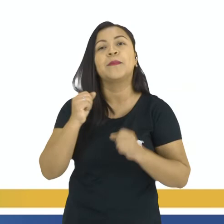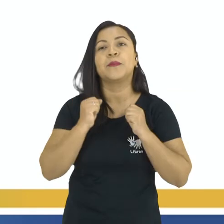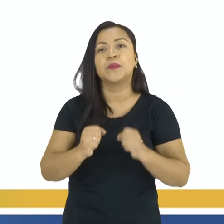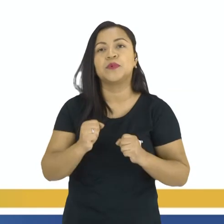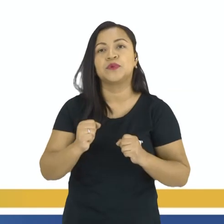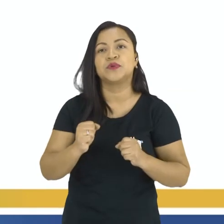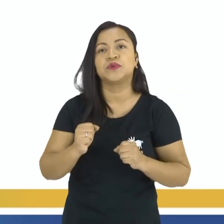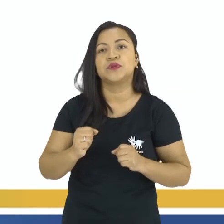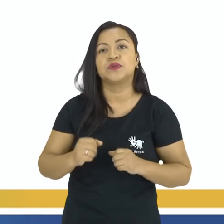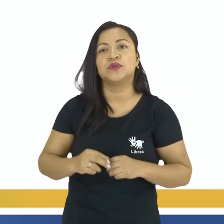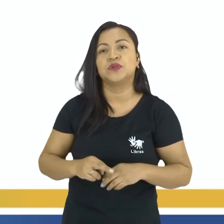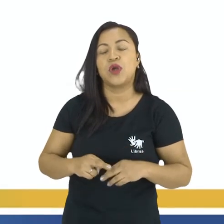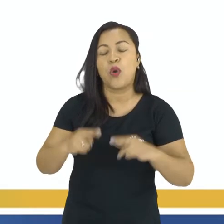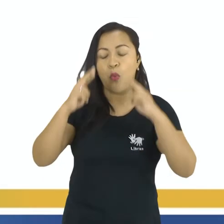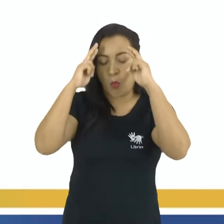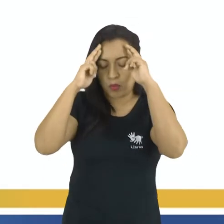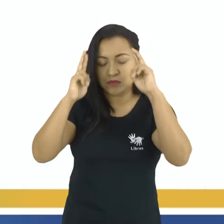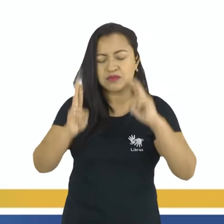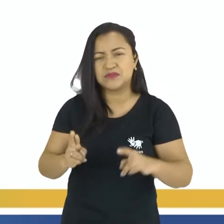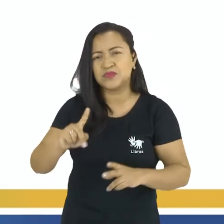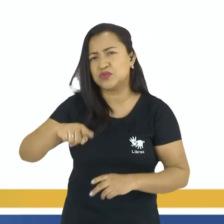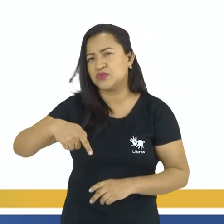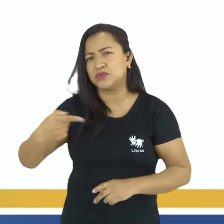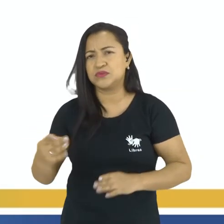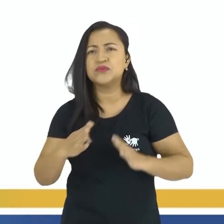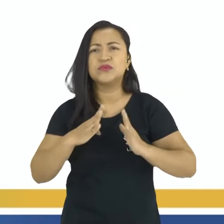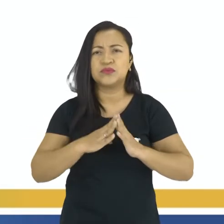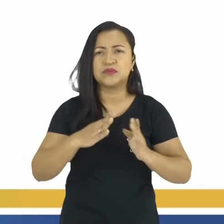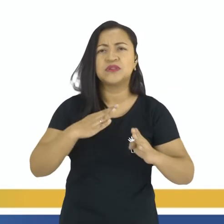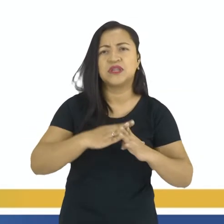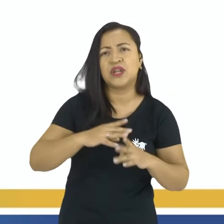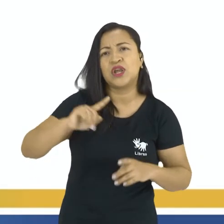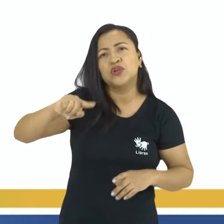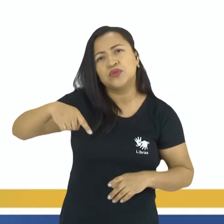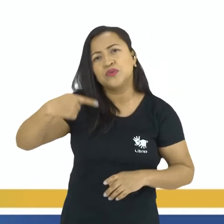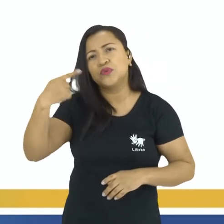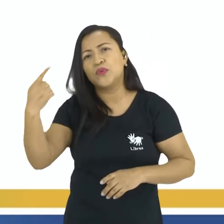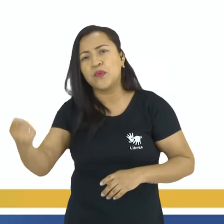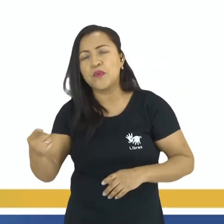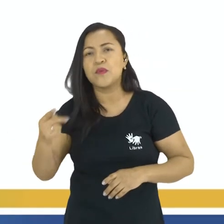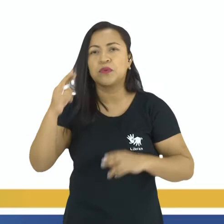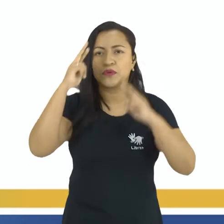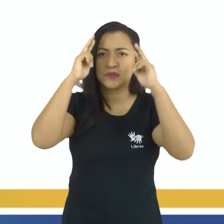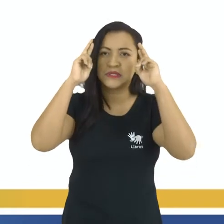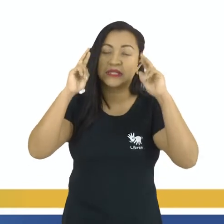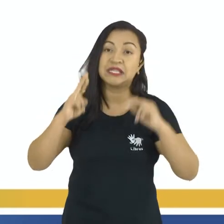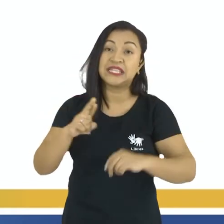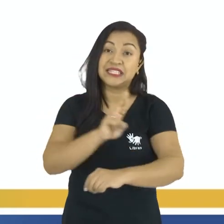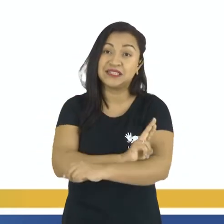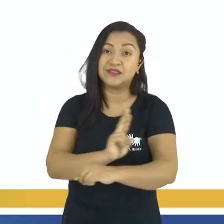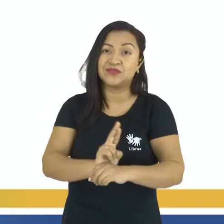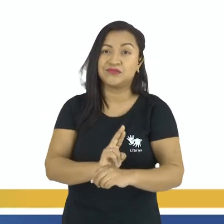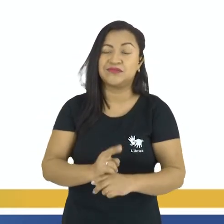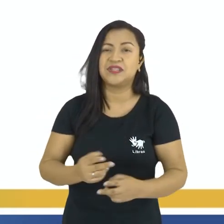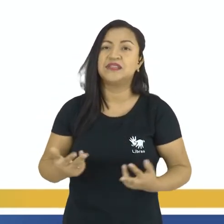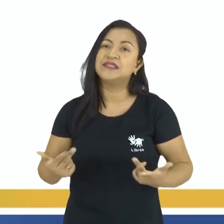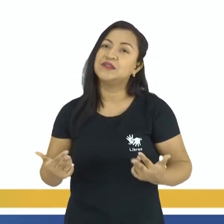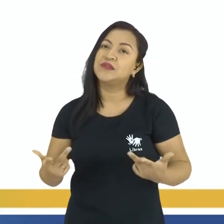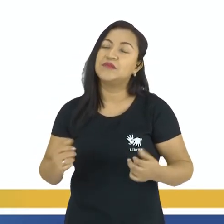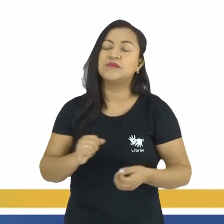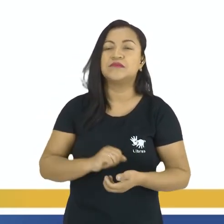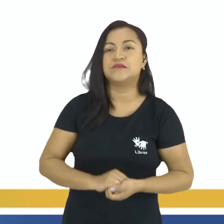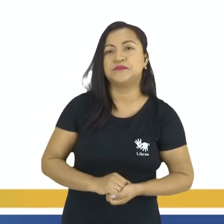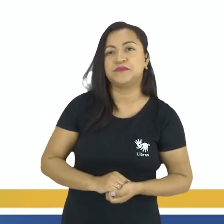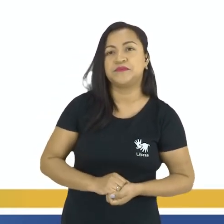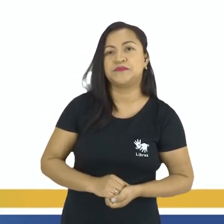respeito para com as outras igrejas, outras religiões, que não é igual à nossa, ou seja, que eu pertenço